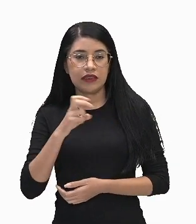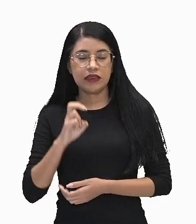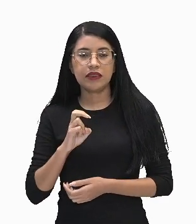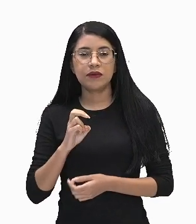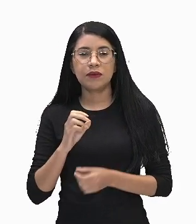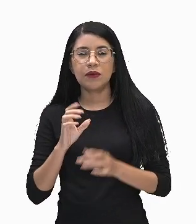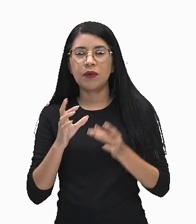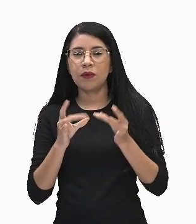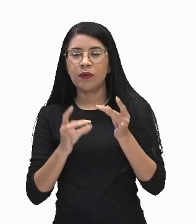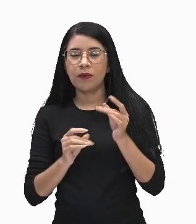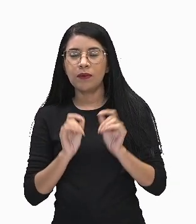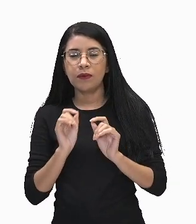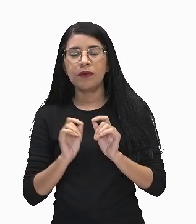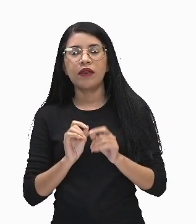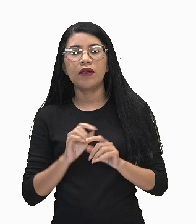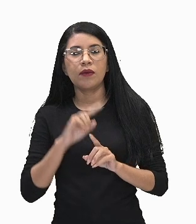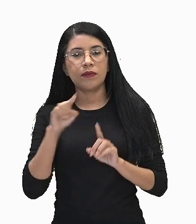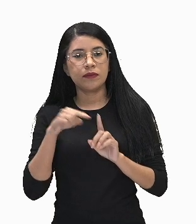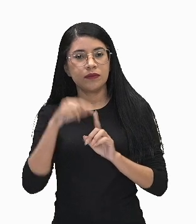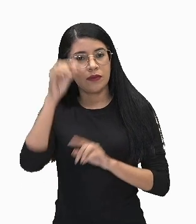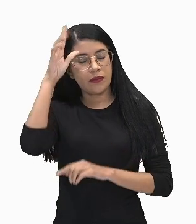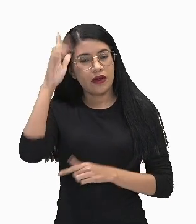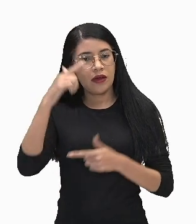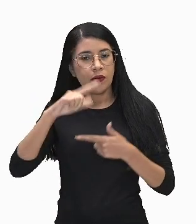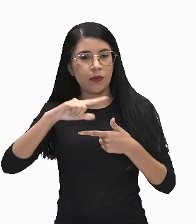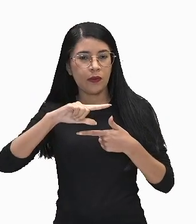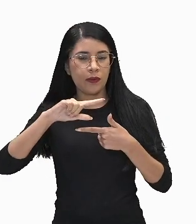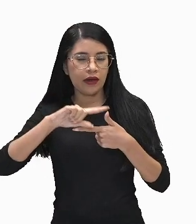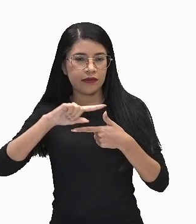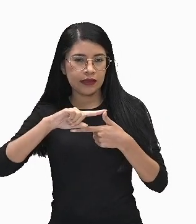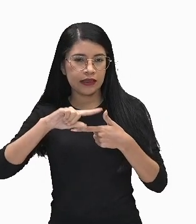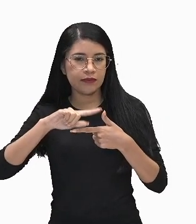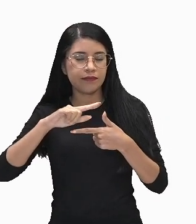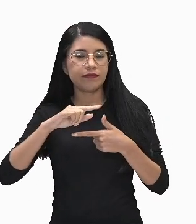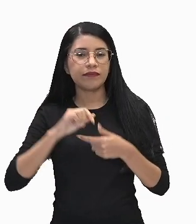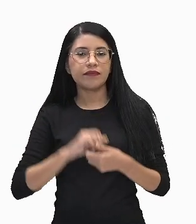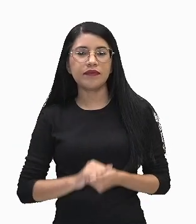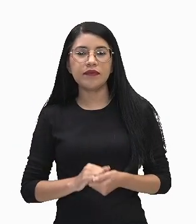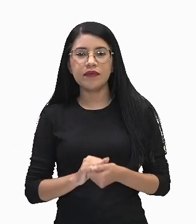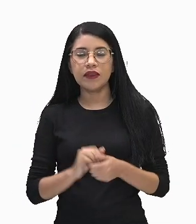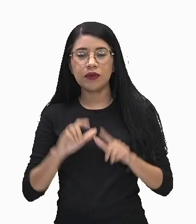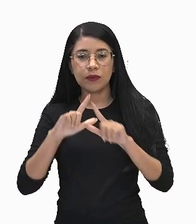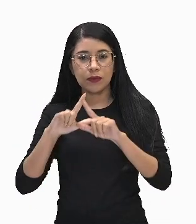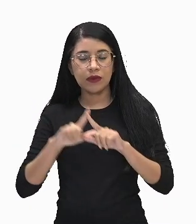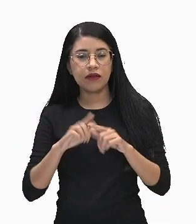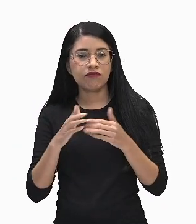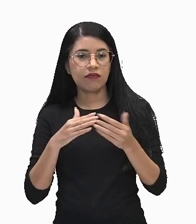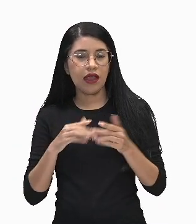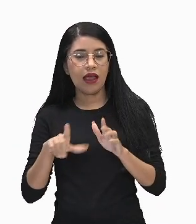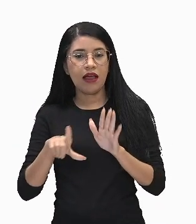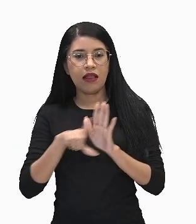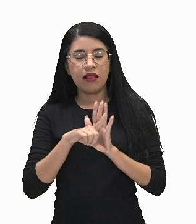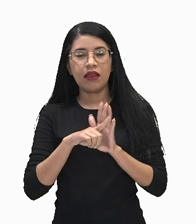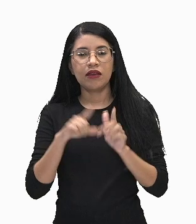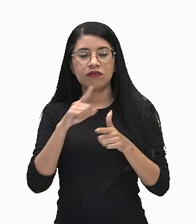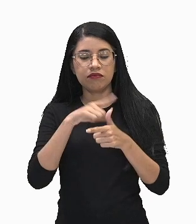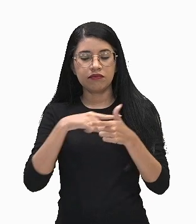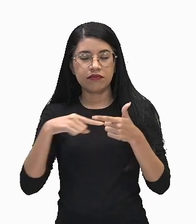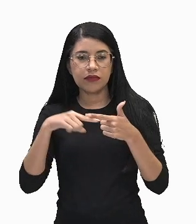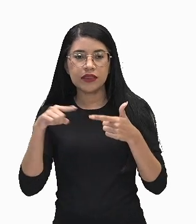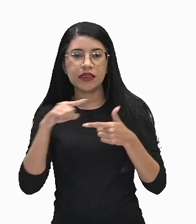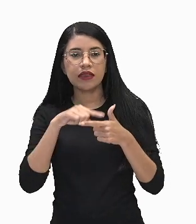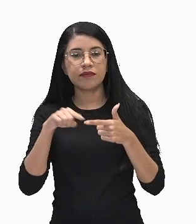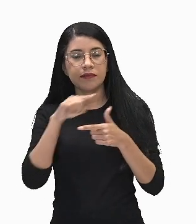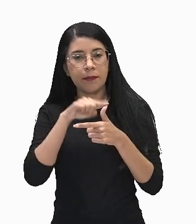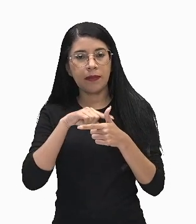trabalhar a trigonometria em um triângulo qualquer, lei dos senos e cossenos. O